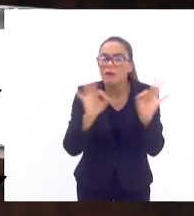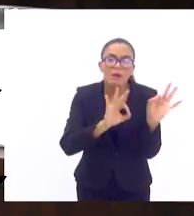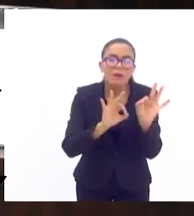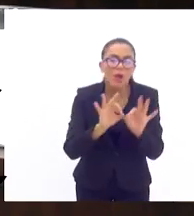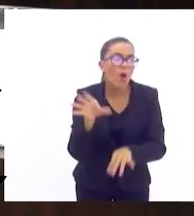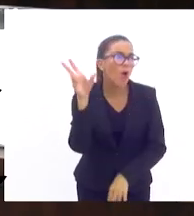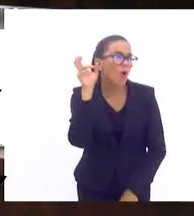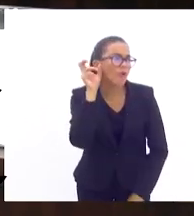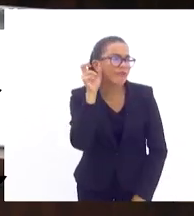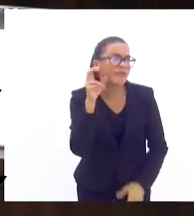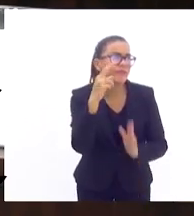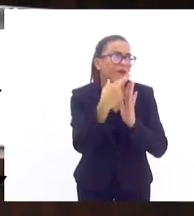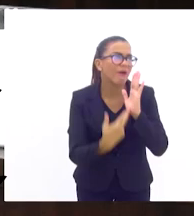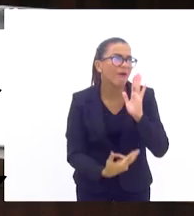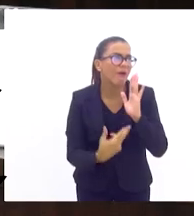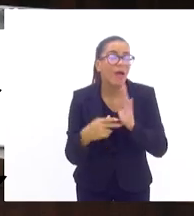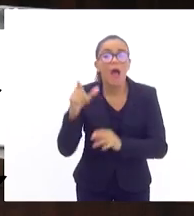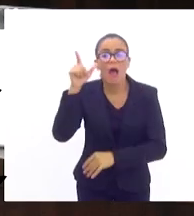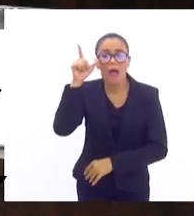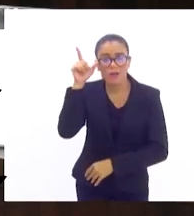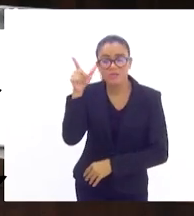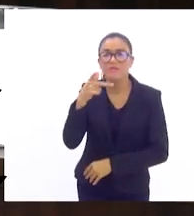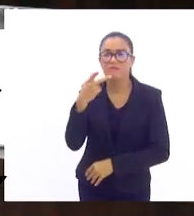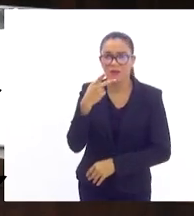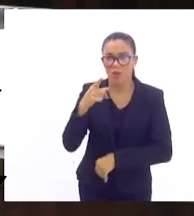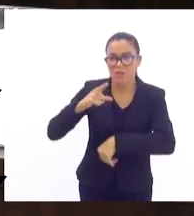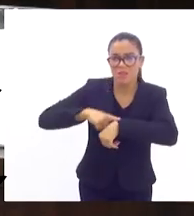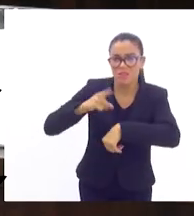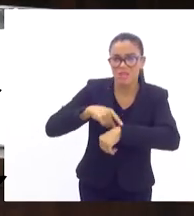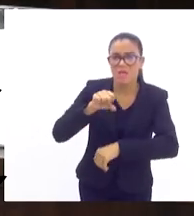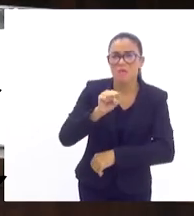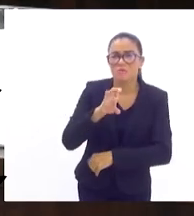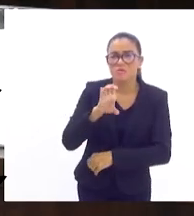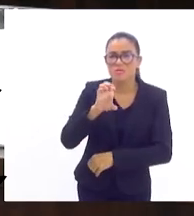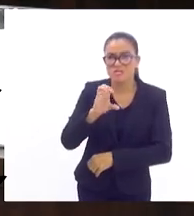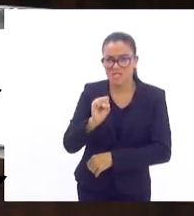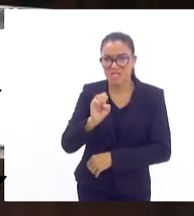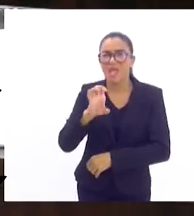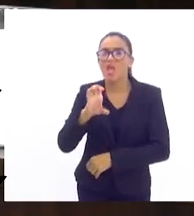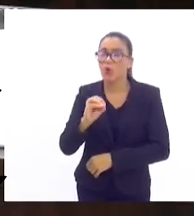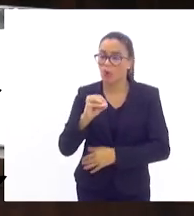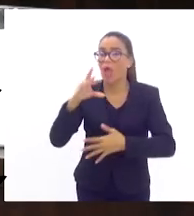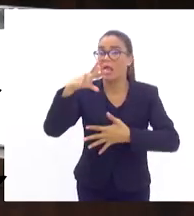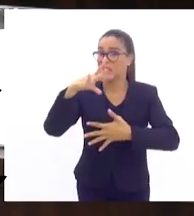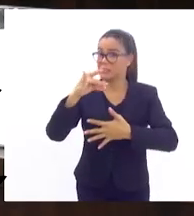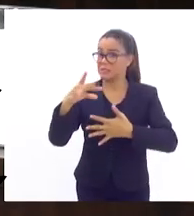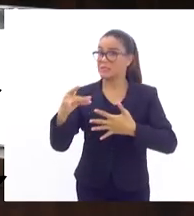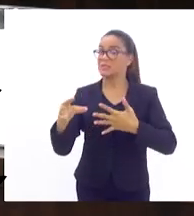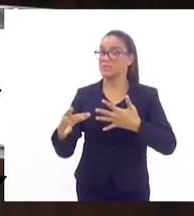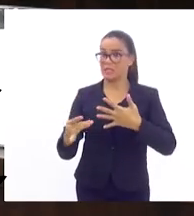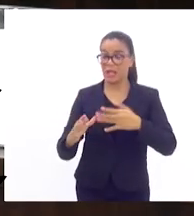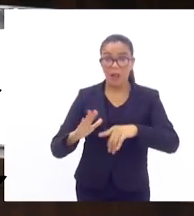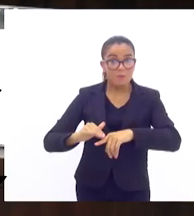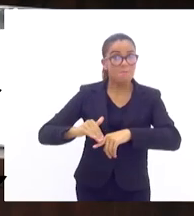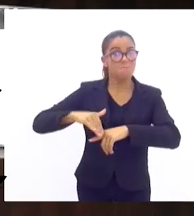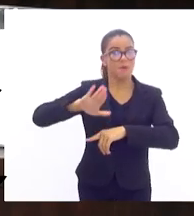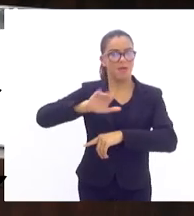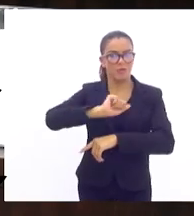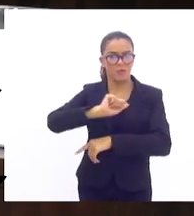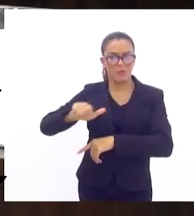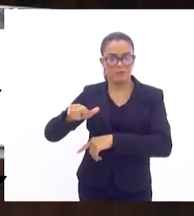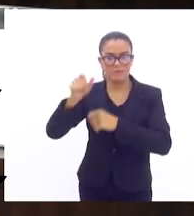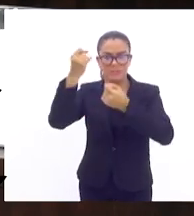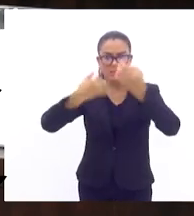um relatório. A Lucinha falou de tempo seco, Lucinha. O tempo seco ele é mais detalhado do que você explicou. Porque o